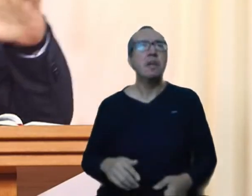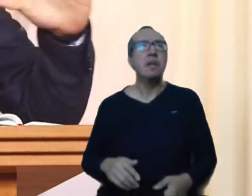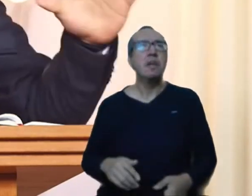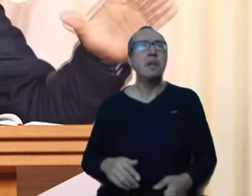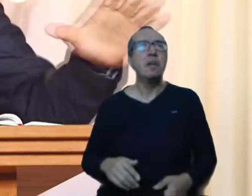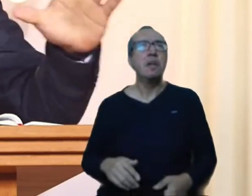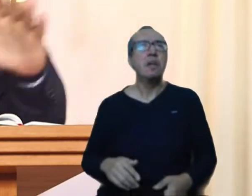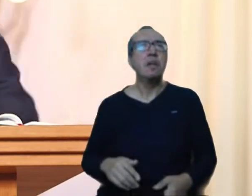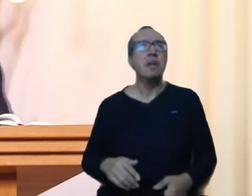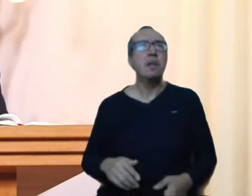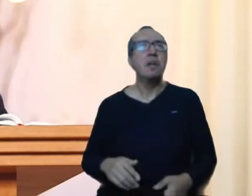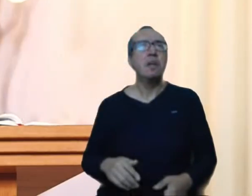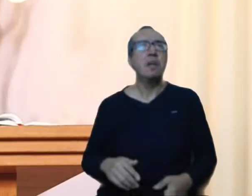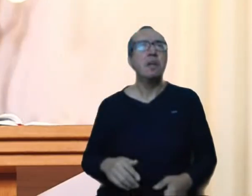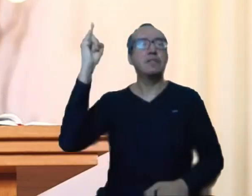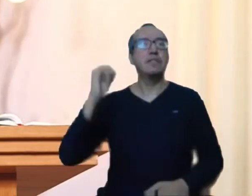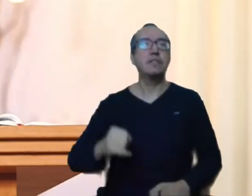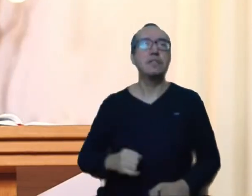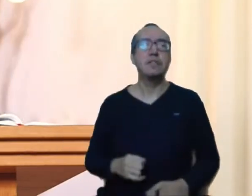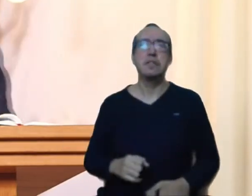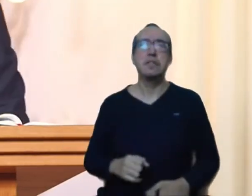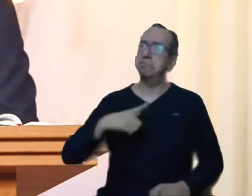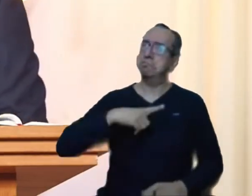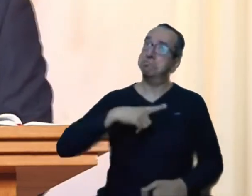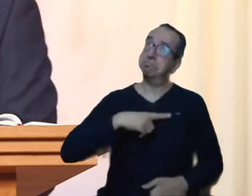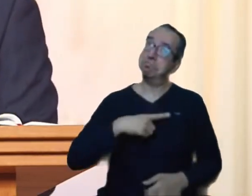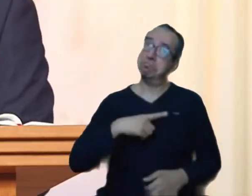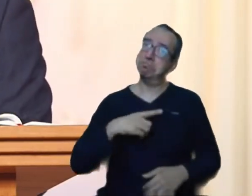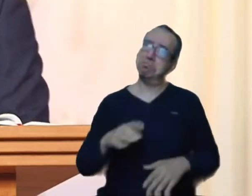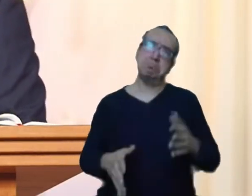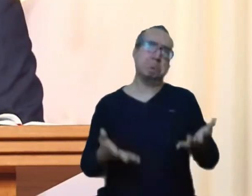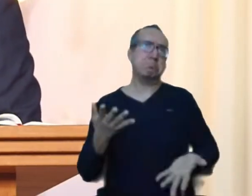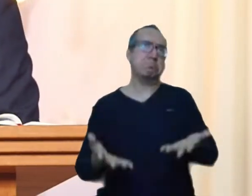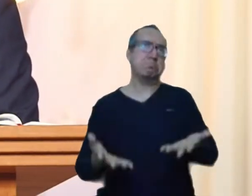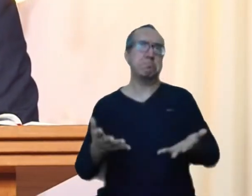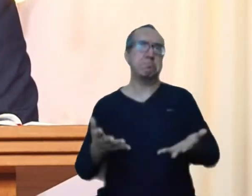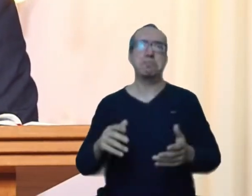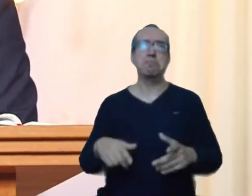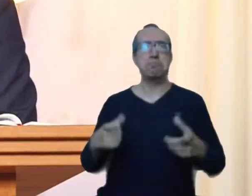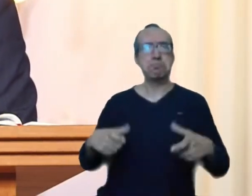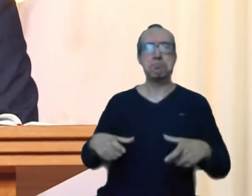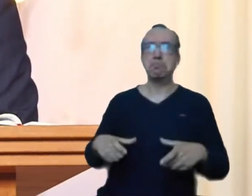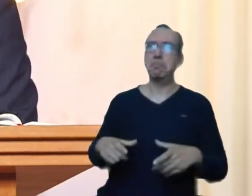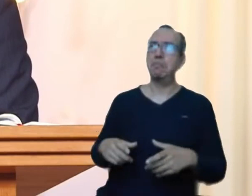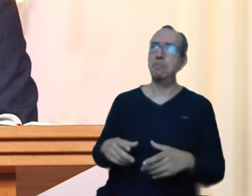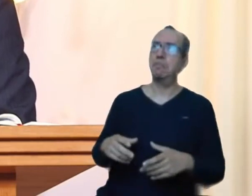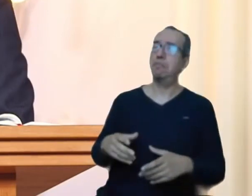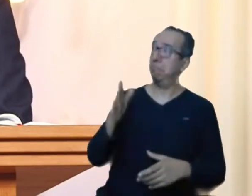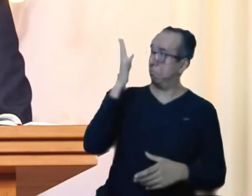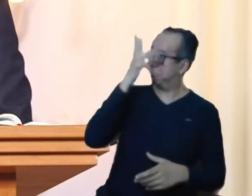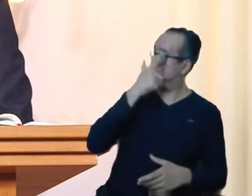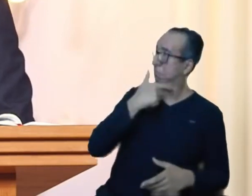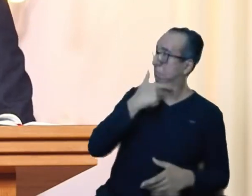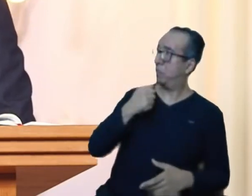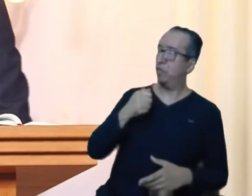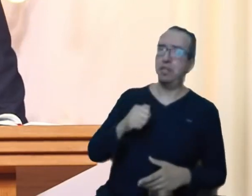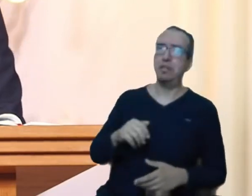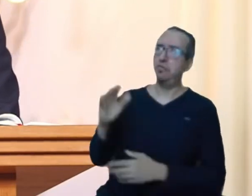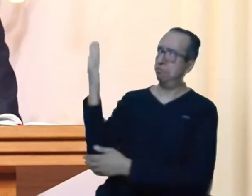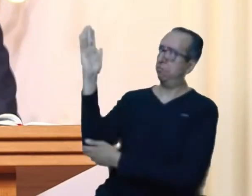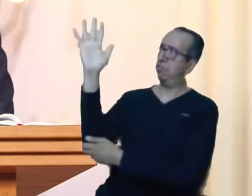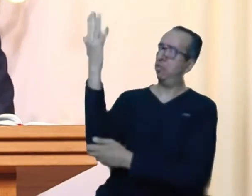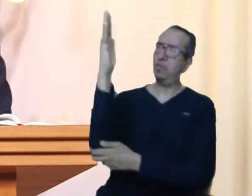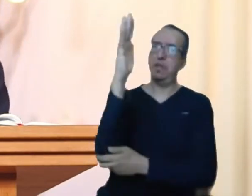uma paisagem muito bonita à noite. Ou talvez aquele jovem tenha sentado na janela com o intuito